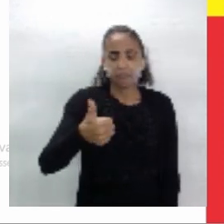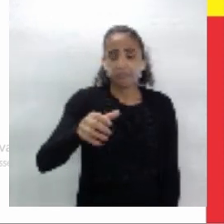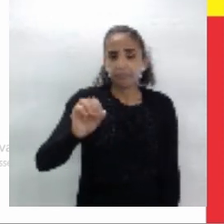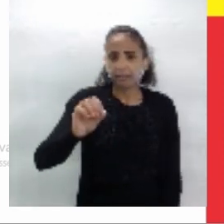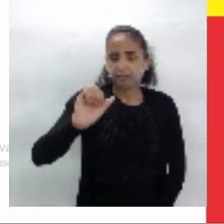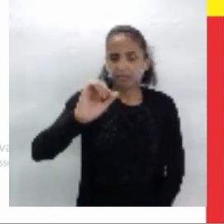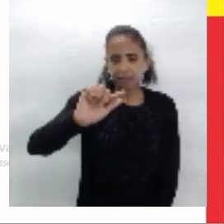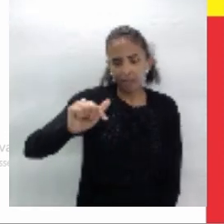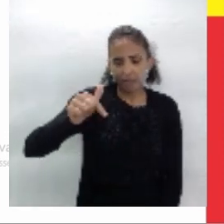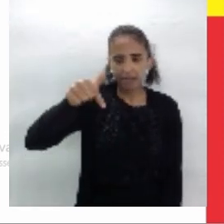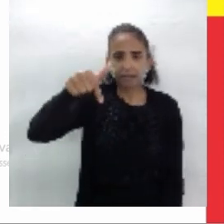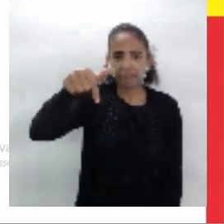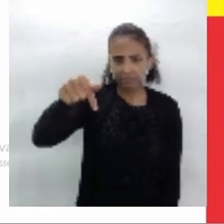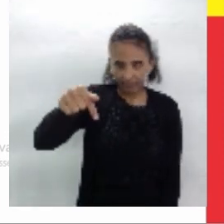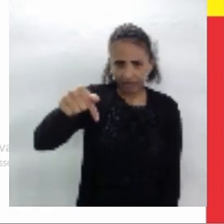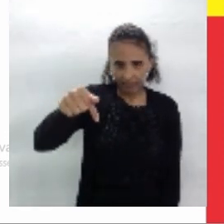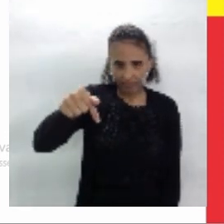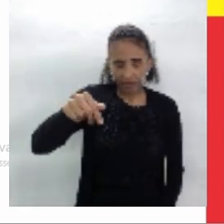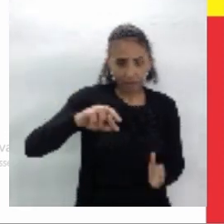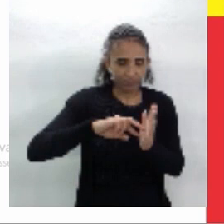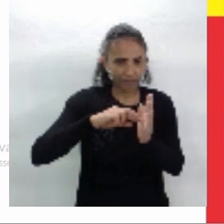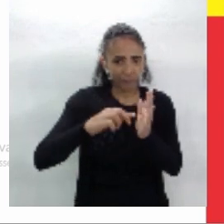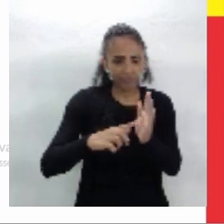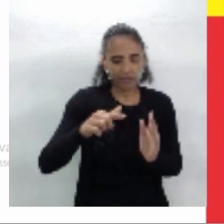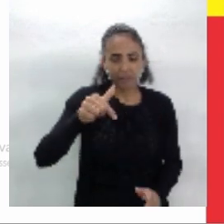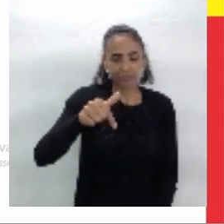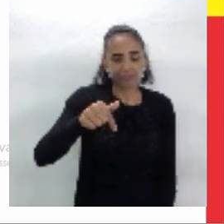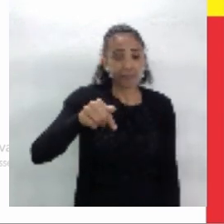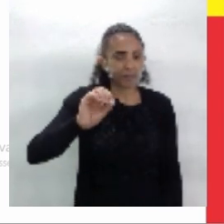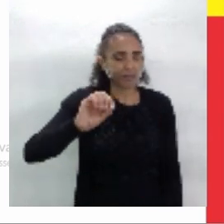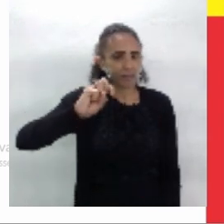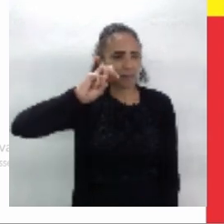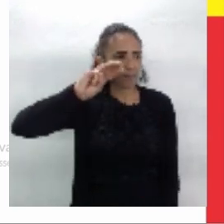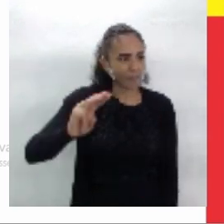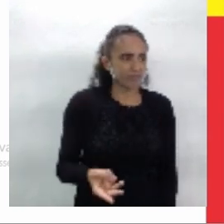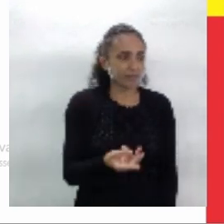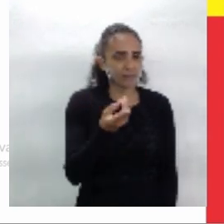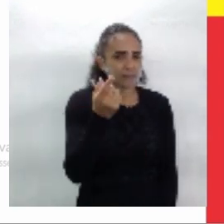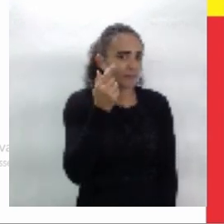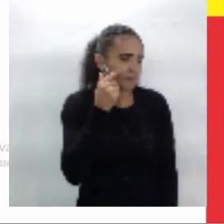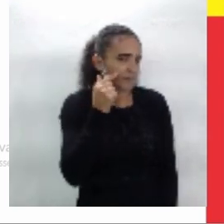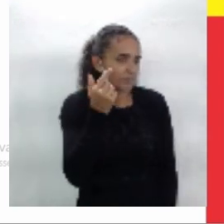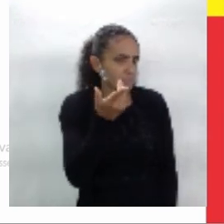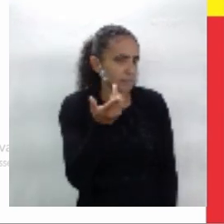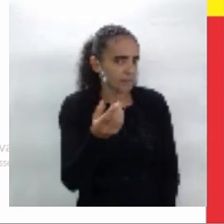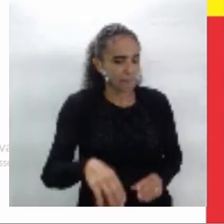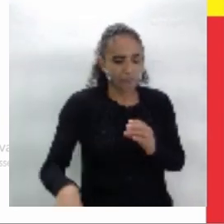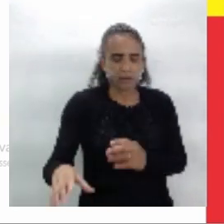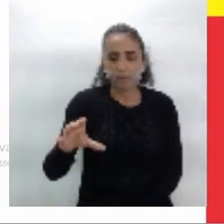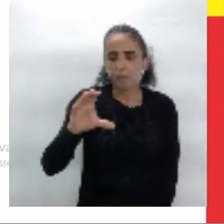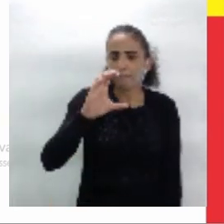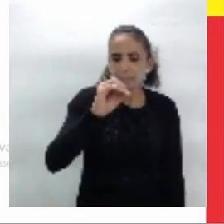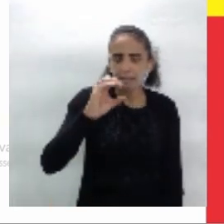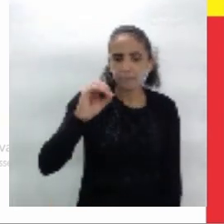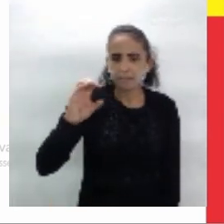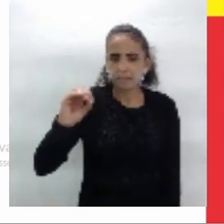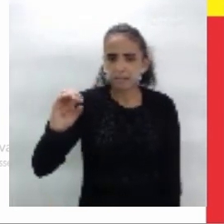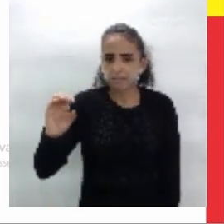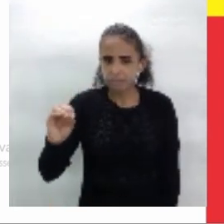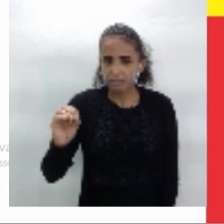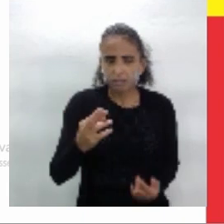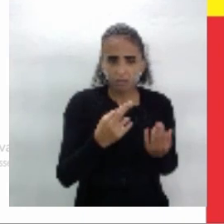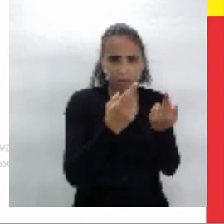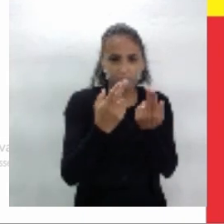que são 10 milhões, tem 7 zeros. Então a dica é essa. A quantidade de zero vai ser a mesma